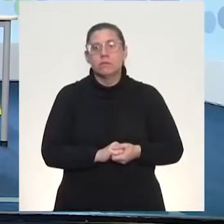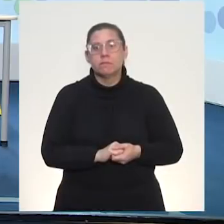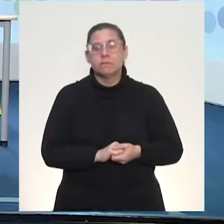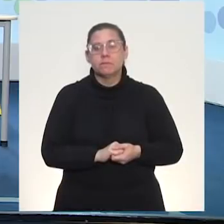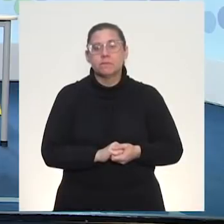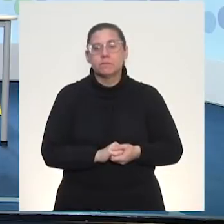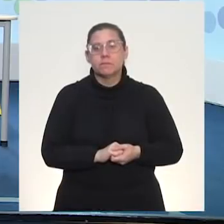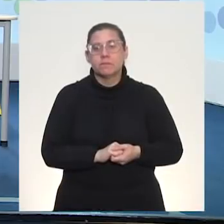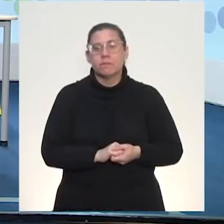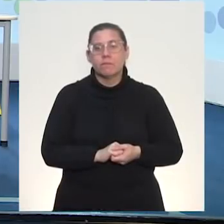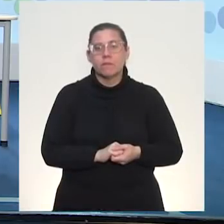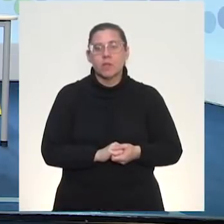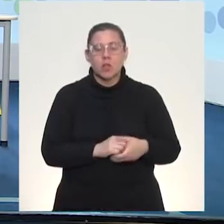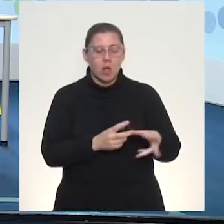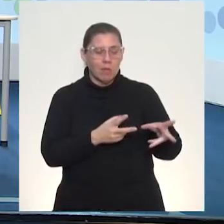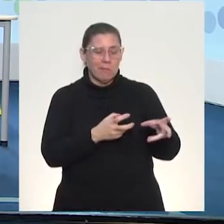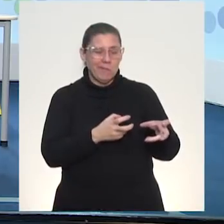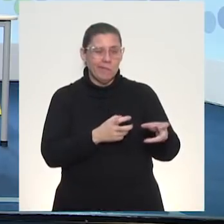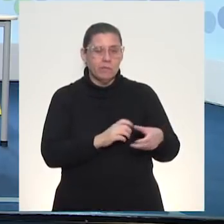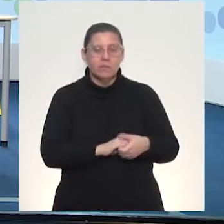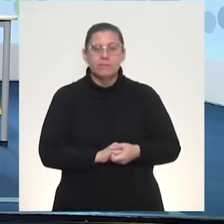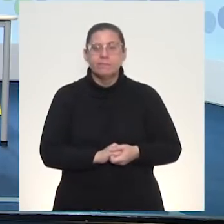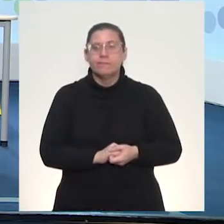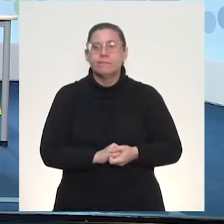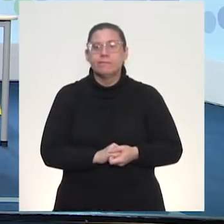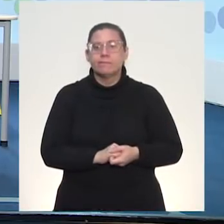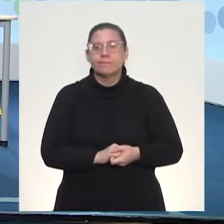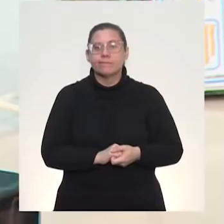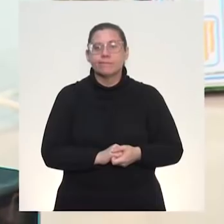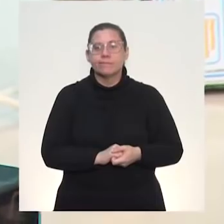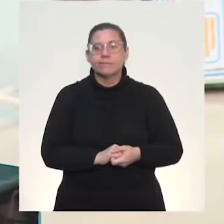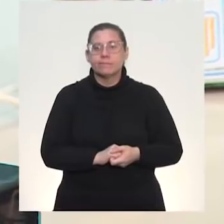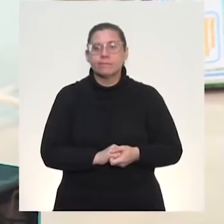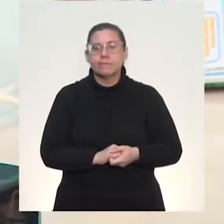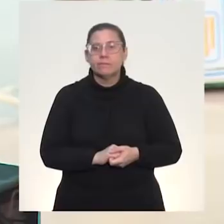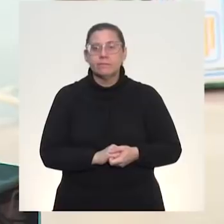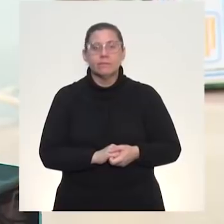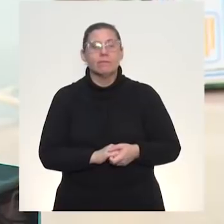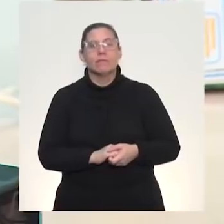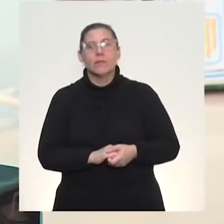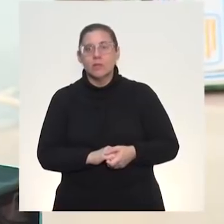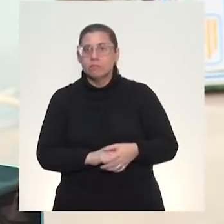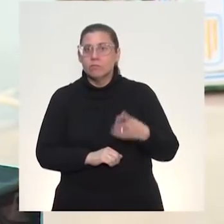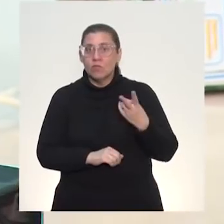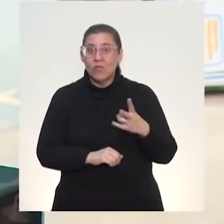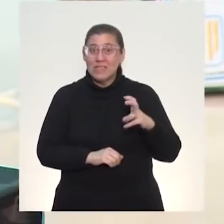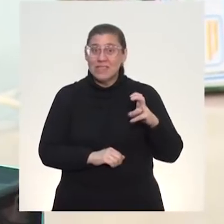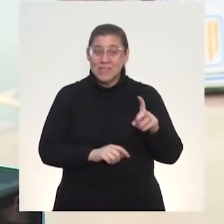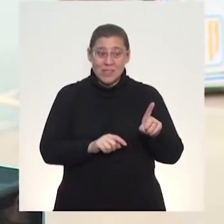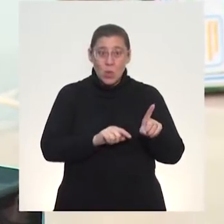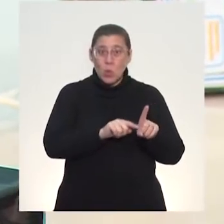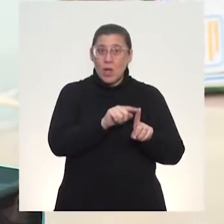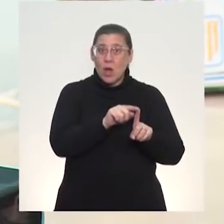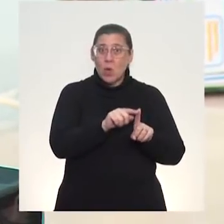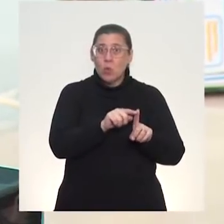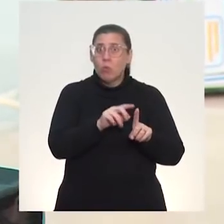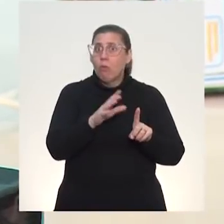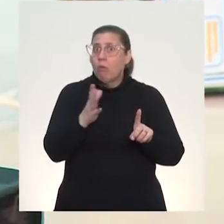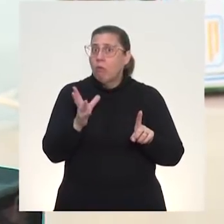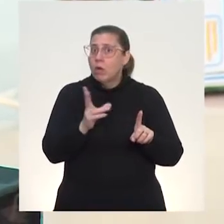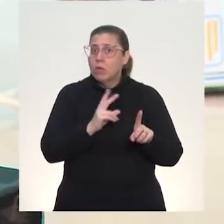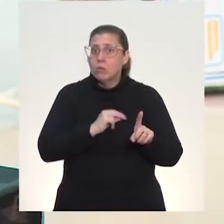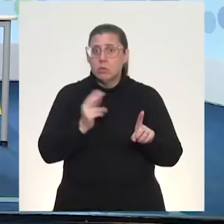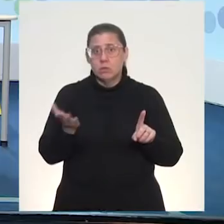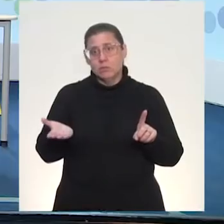você observe melhor e vou mostrar a temperatura aqui. Olha, 25, né? Bom,